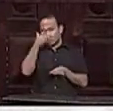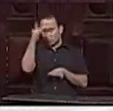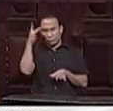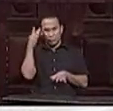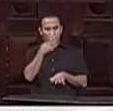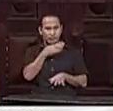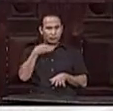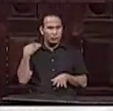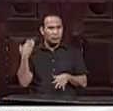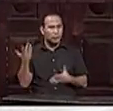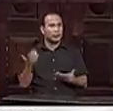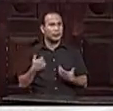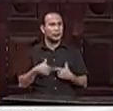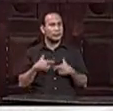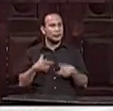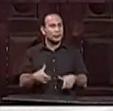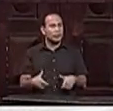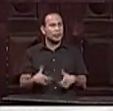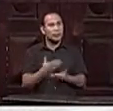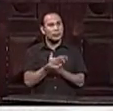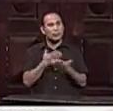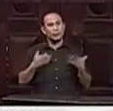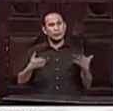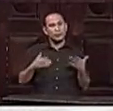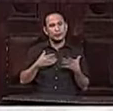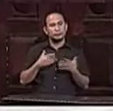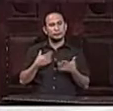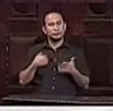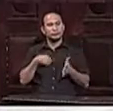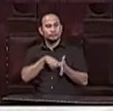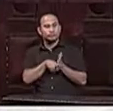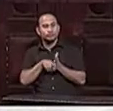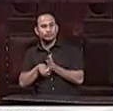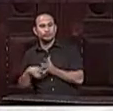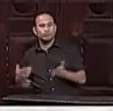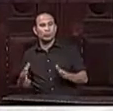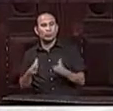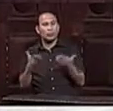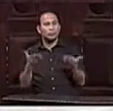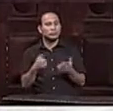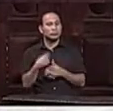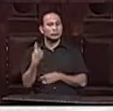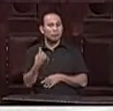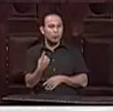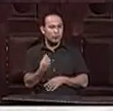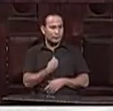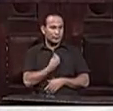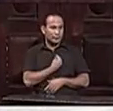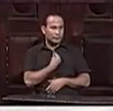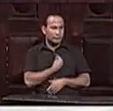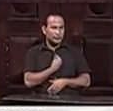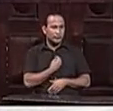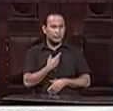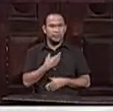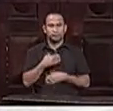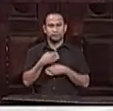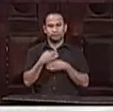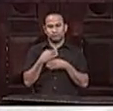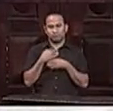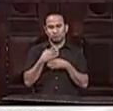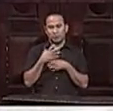nas plataformas no início da exploração do petróleo, quando nós estávamos